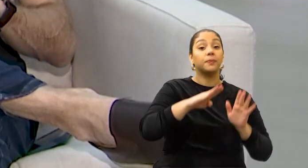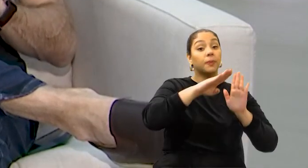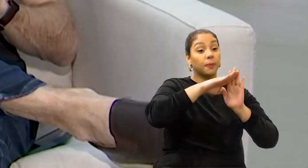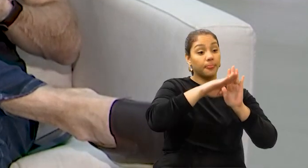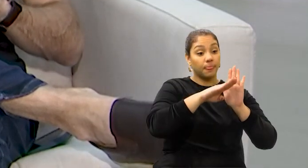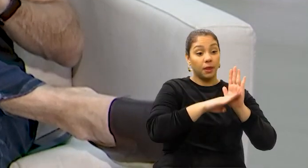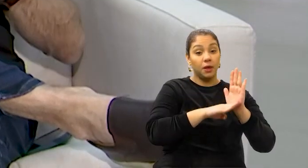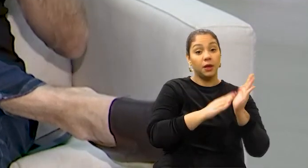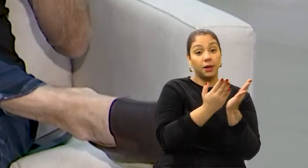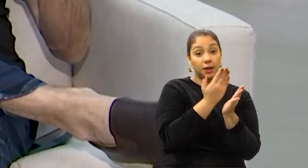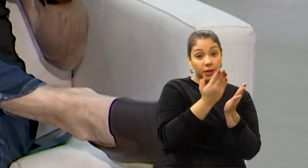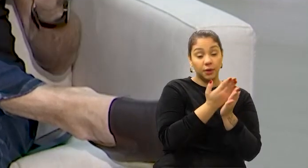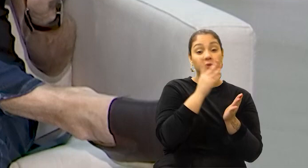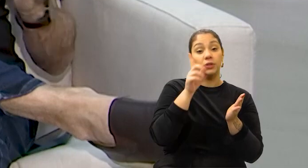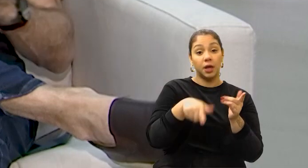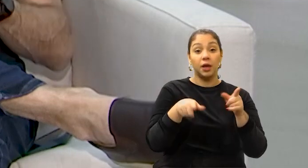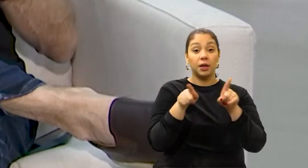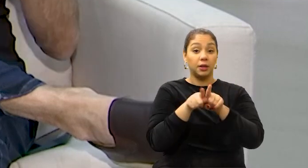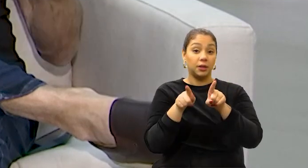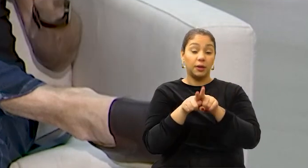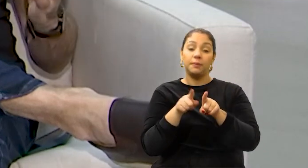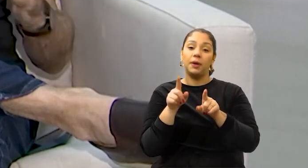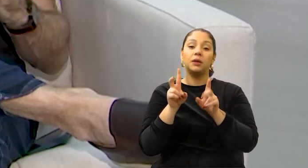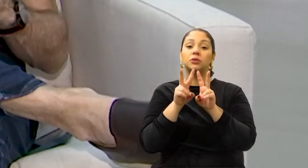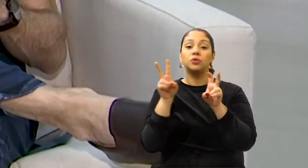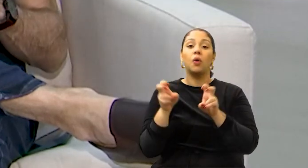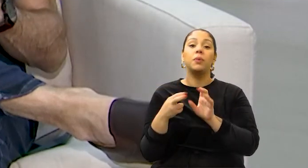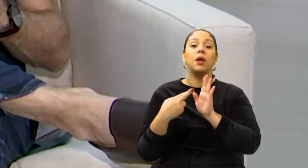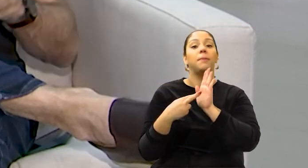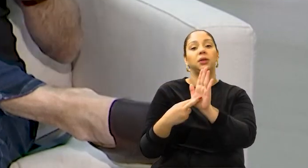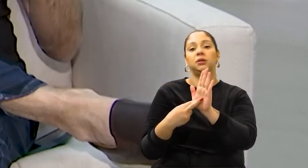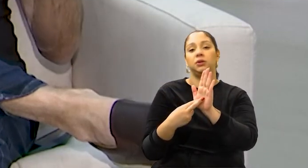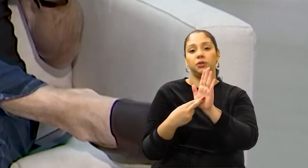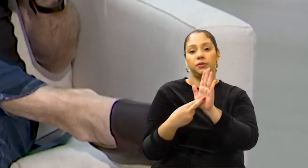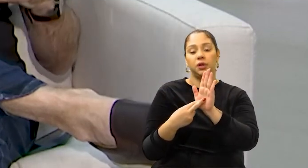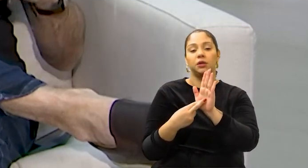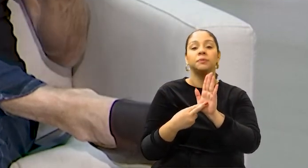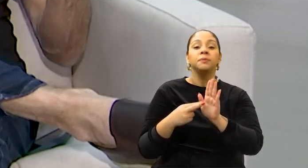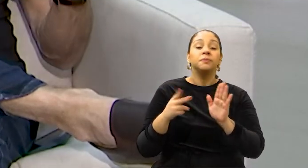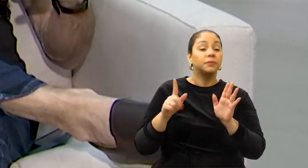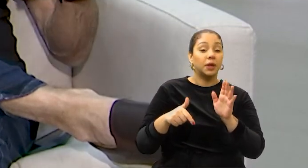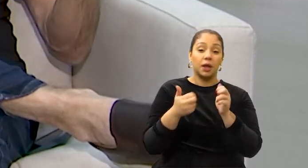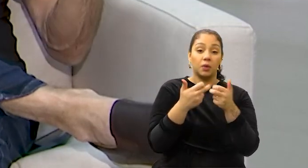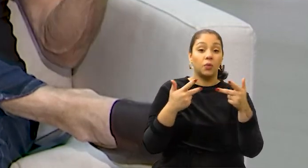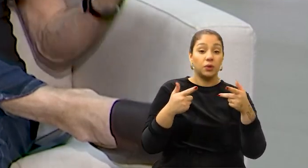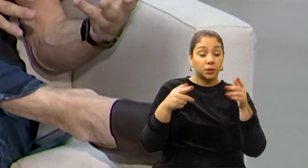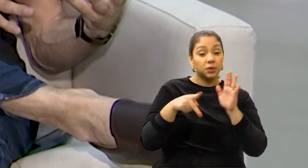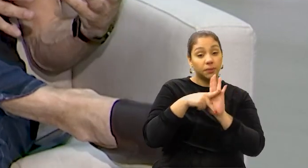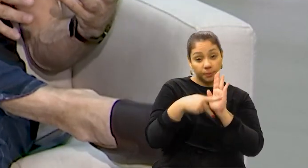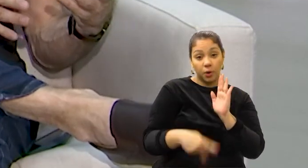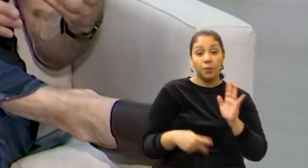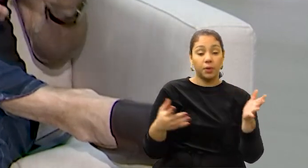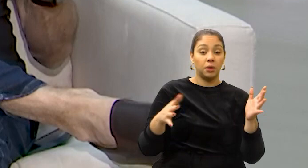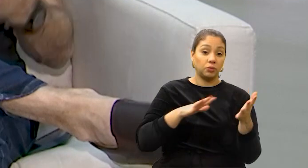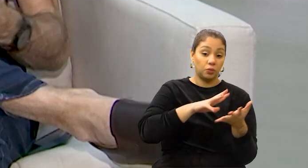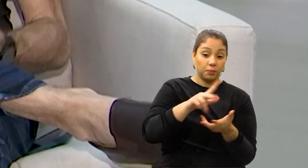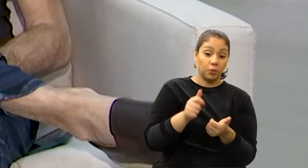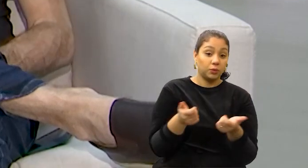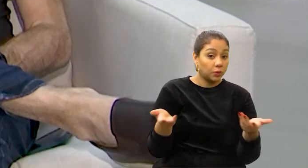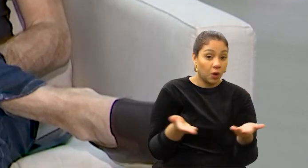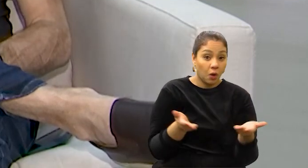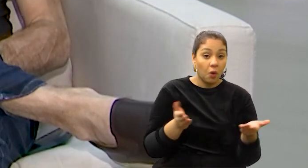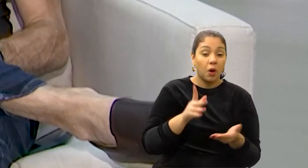conter a representatividade que são as pautas do mundo contemporâneo então é uma escritora Negra importantíssima e